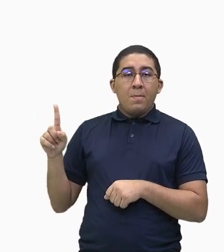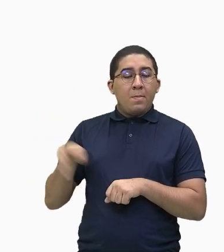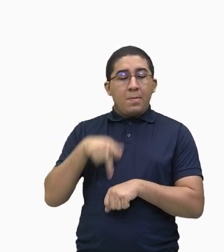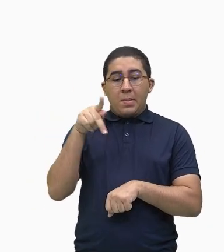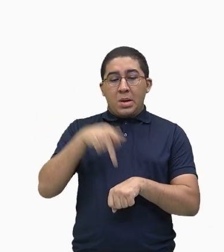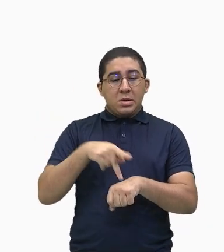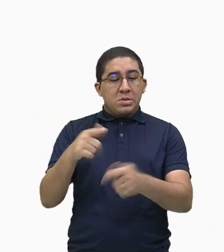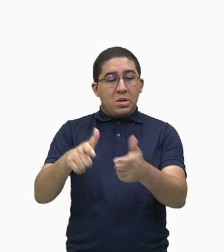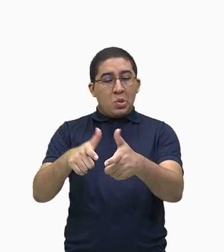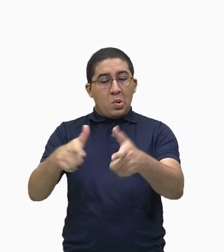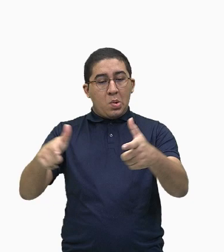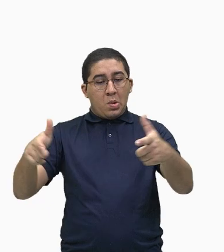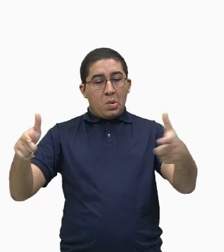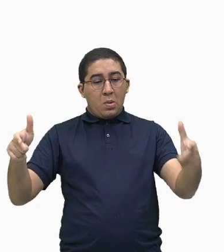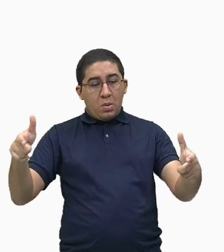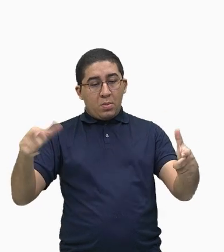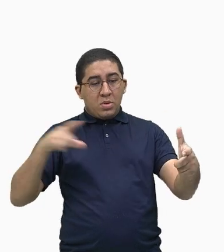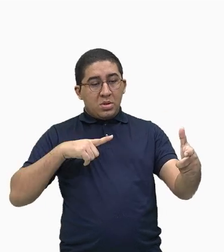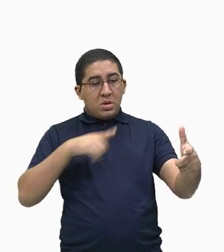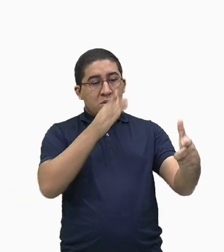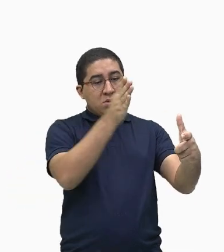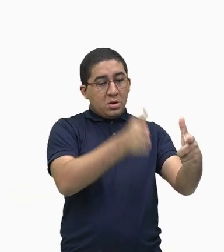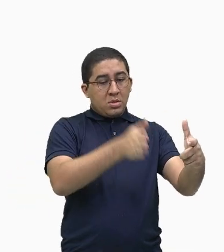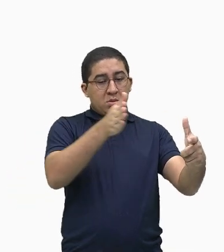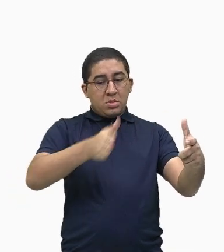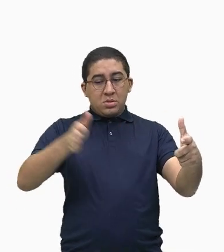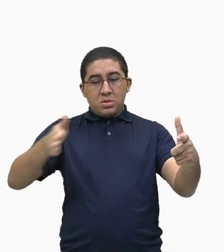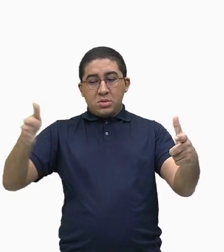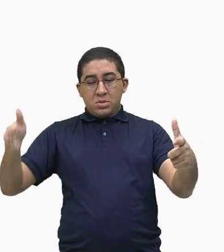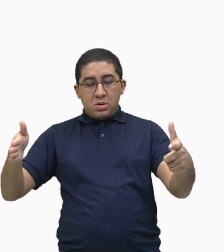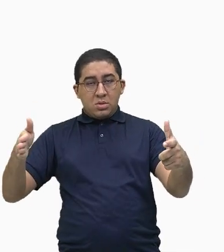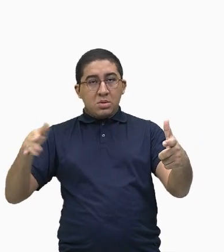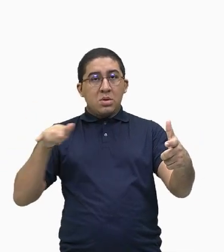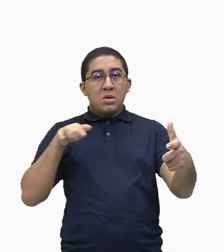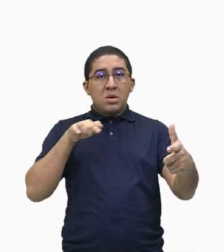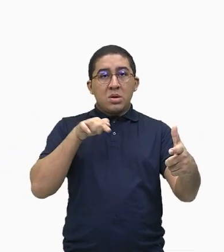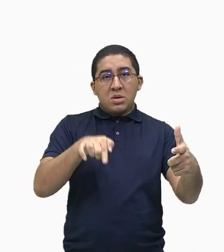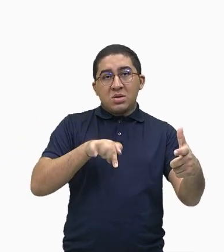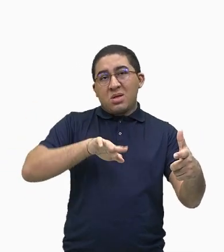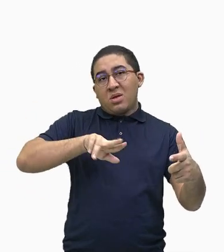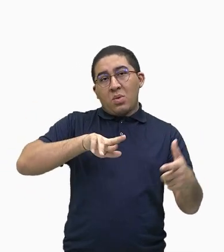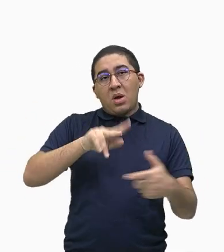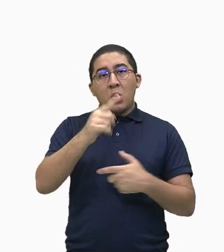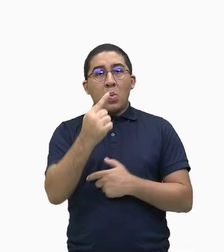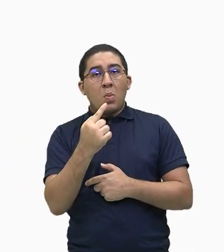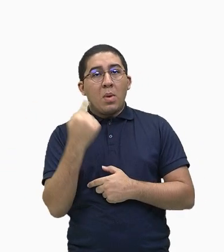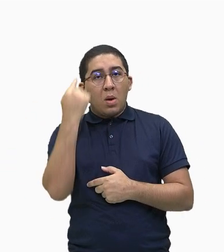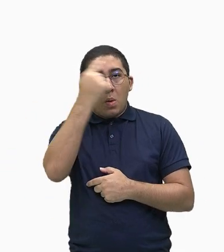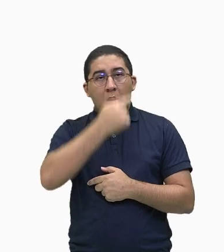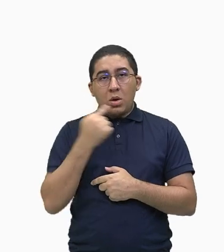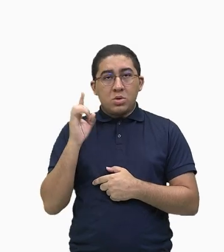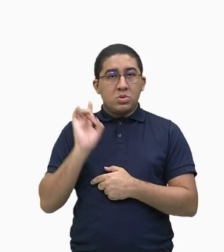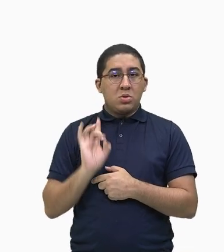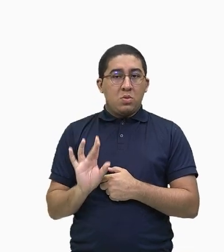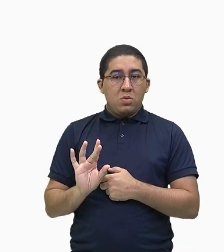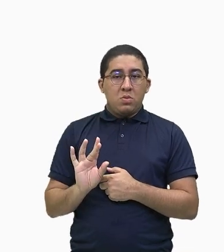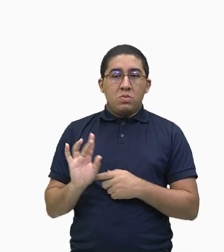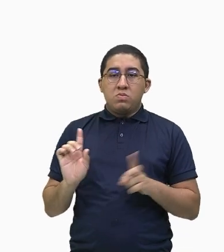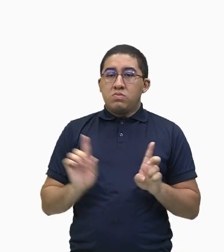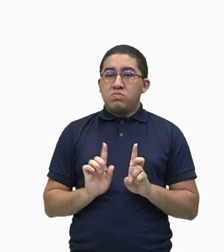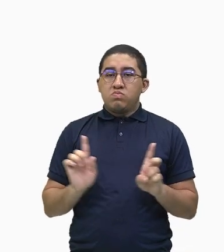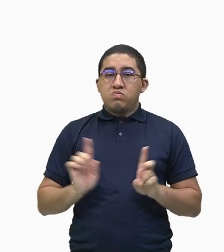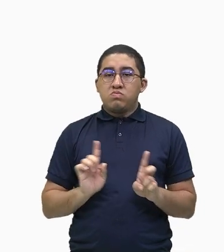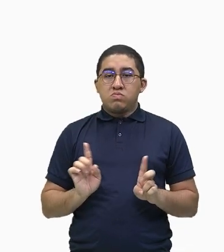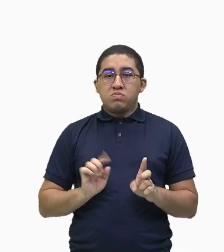o país todo, ele não está dentro de um único fuso horário, como foi definido, como